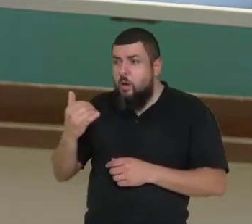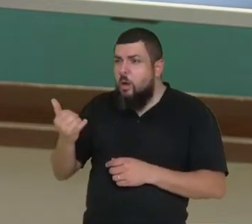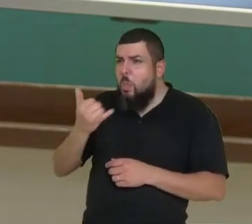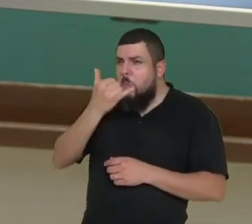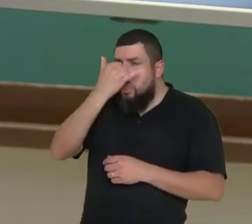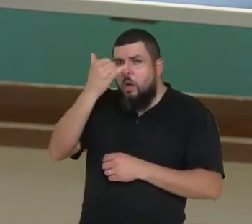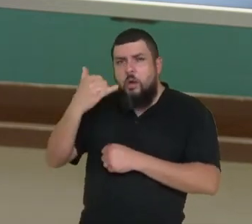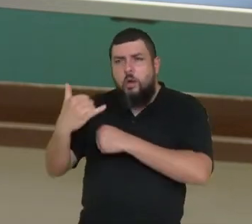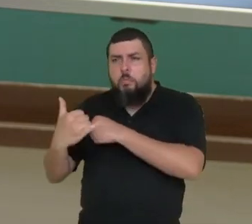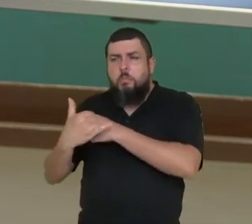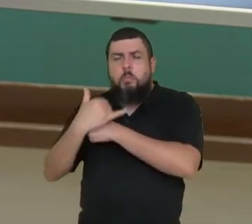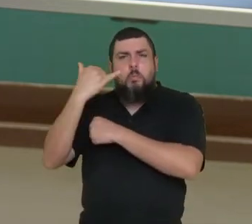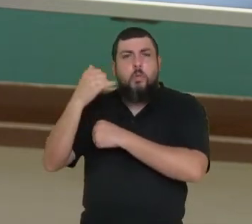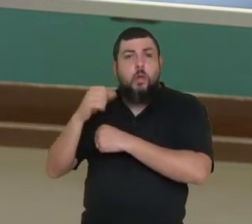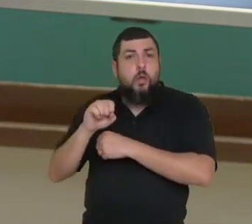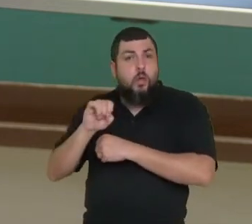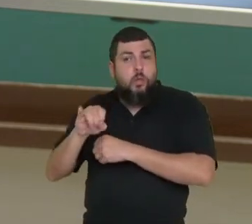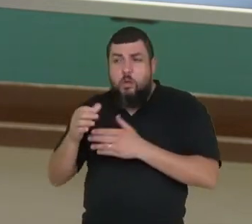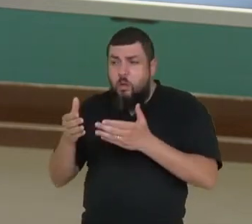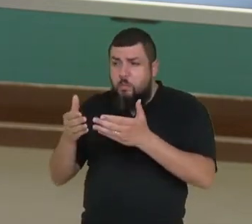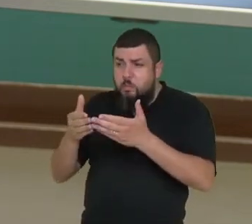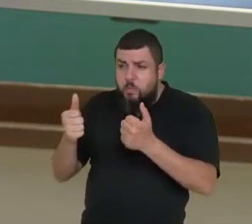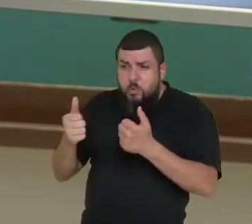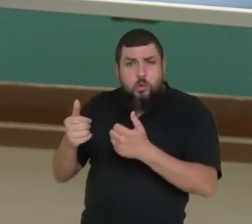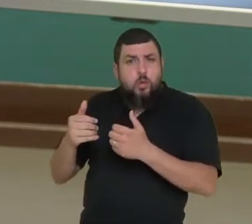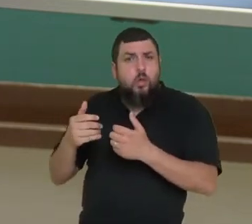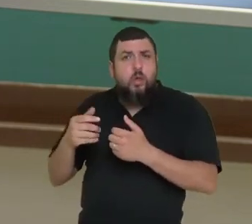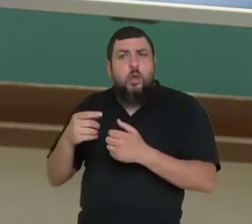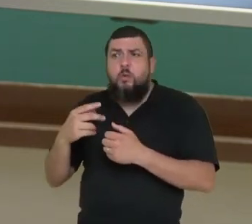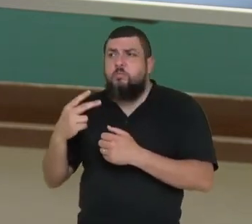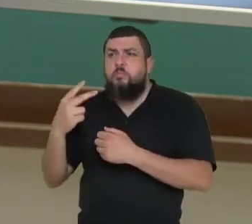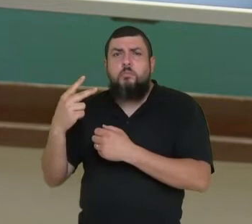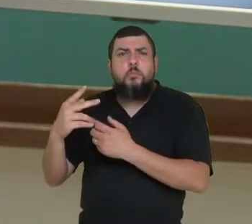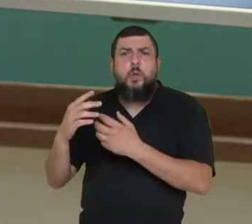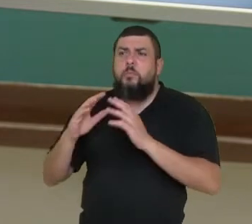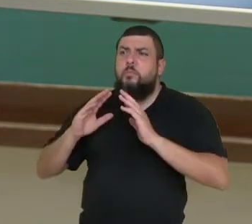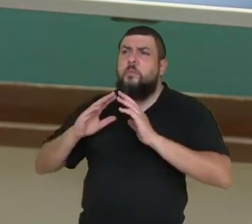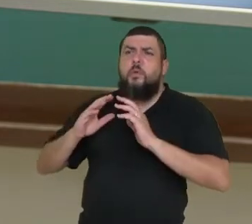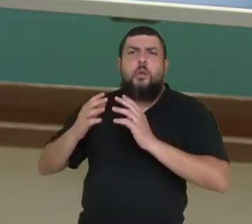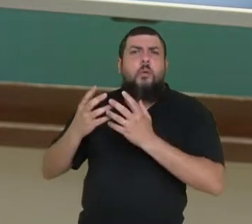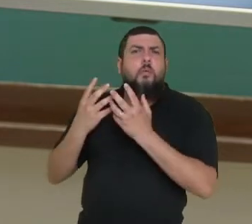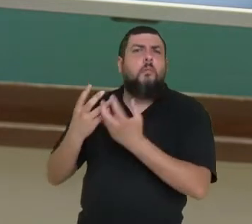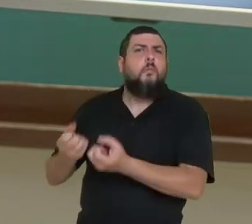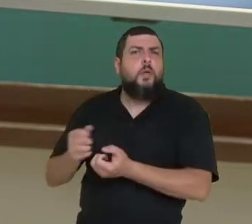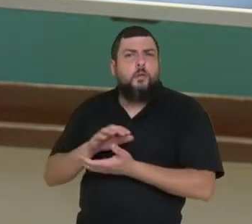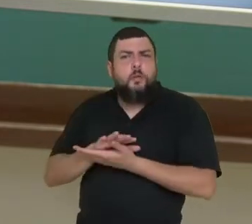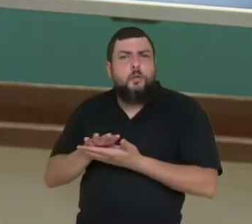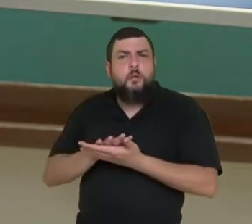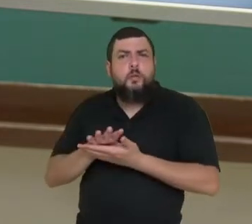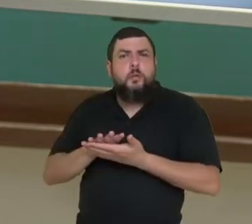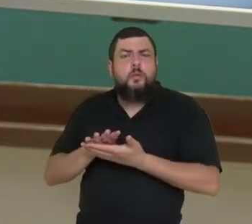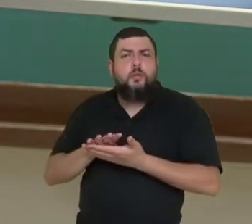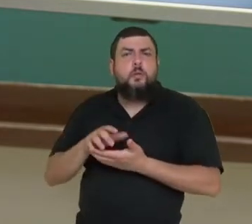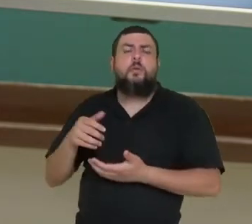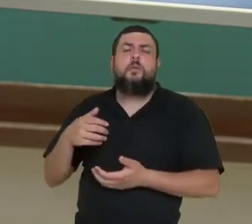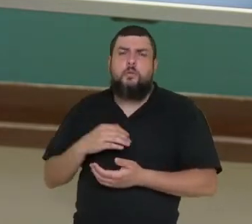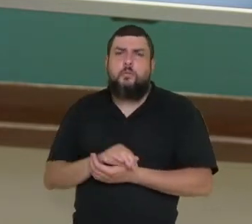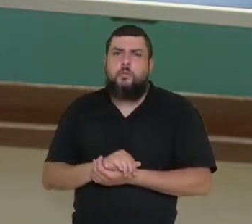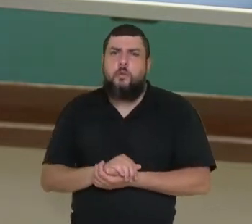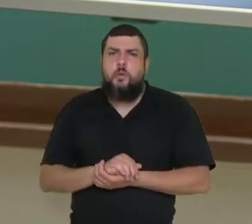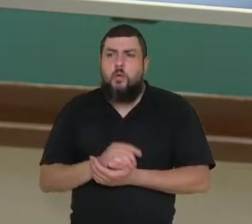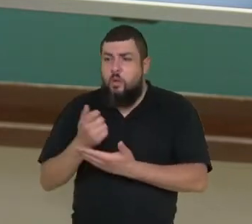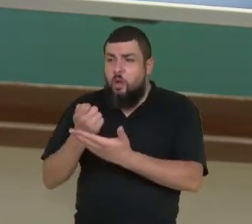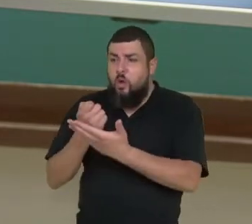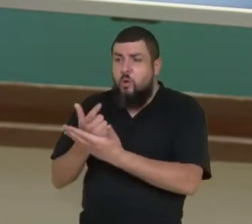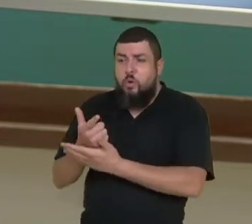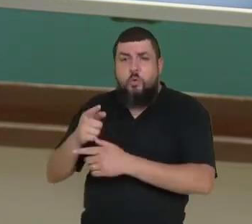o seu pedido atendido, a sua reivindicação não seja atendida, né, no caso de você ter sido lesado na compra de um